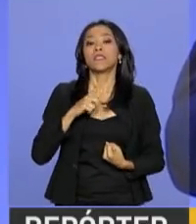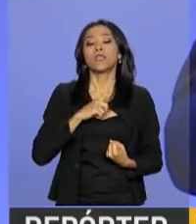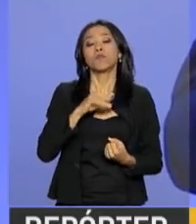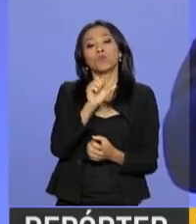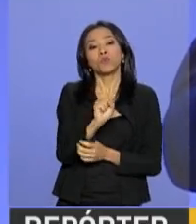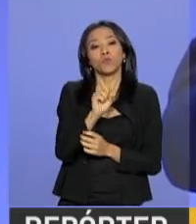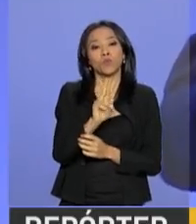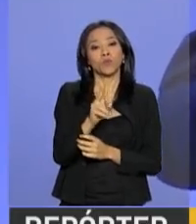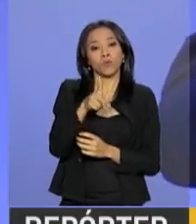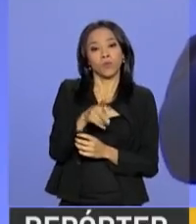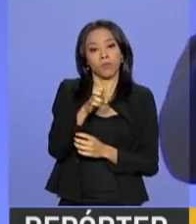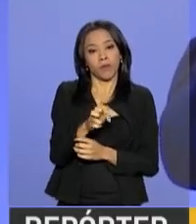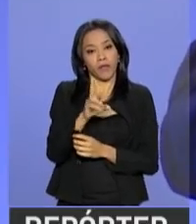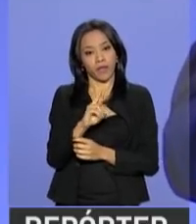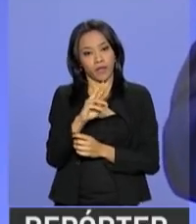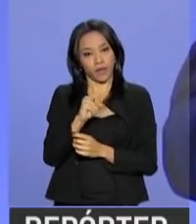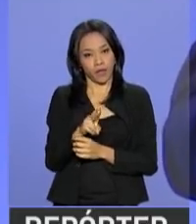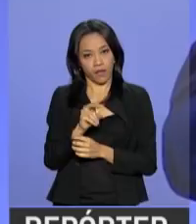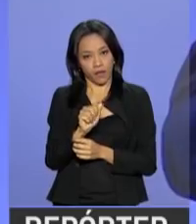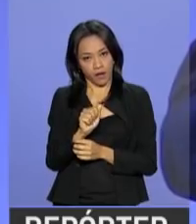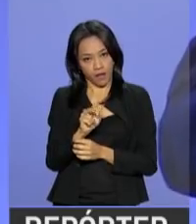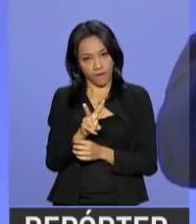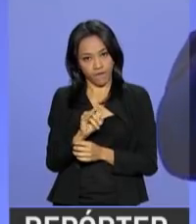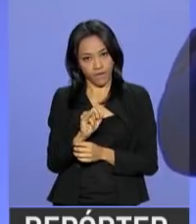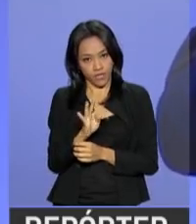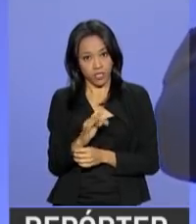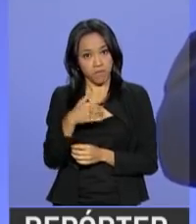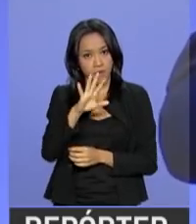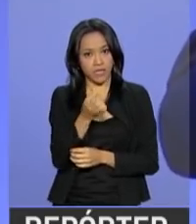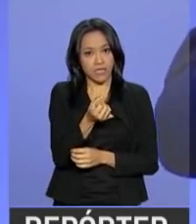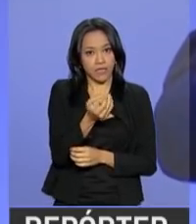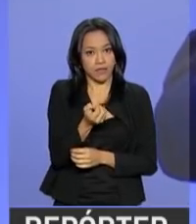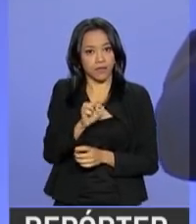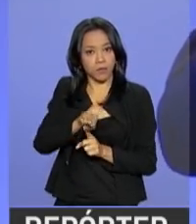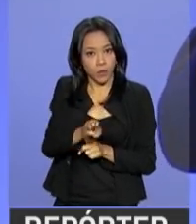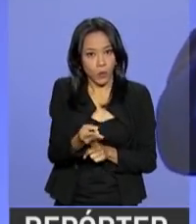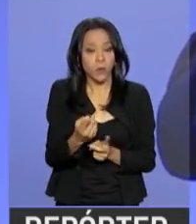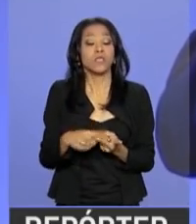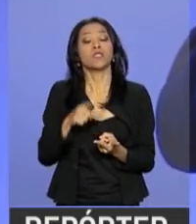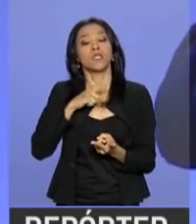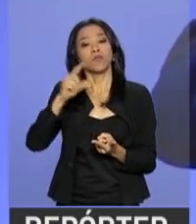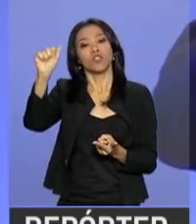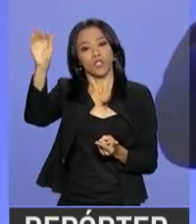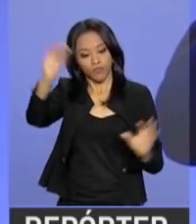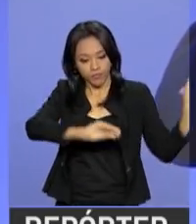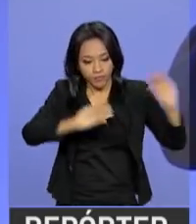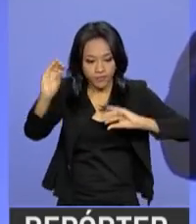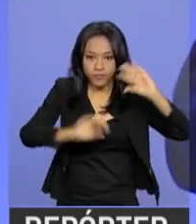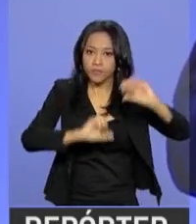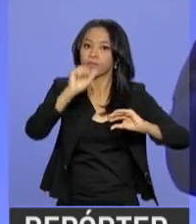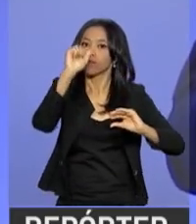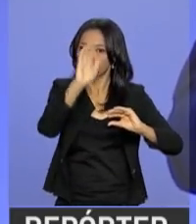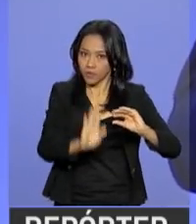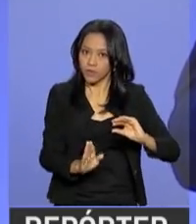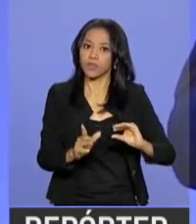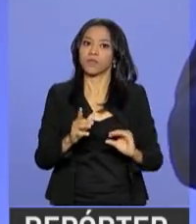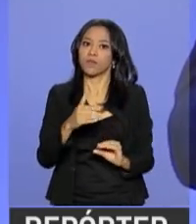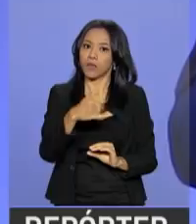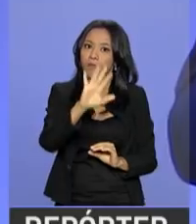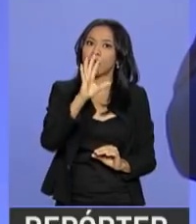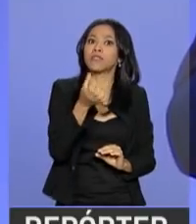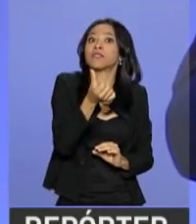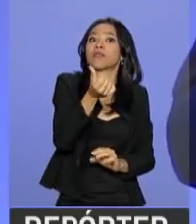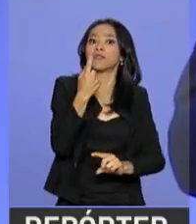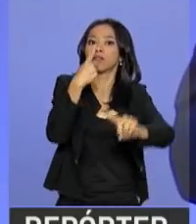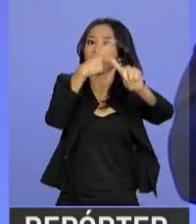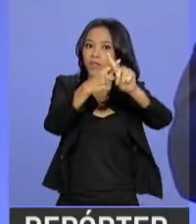comercial de mais de 60 bilhões temos investimento estrangeiro direto que é mais do que seis vezes nosso 10